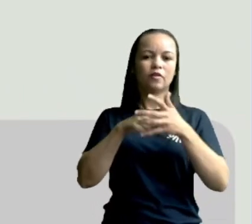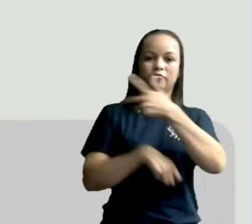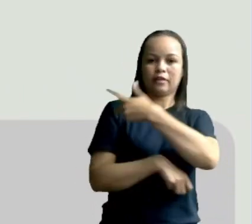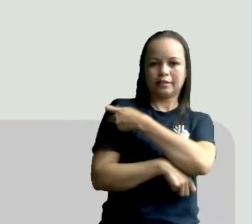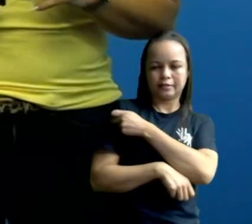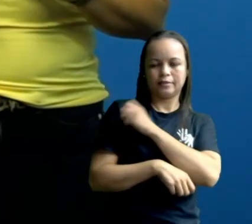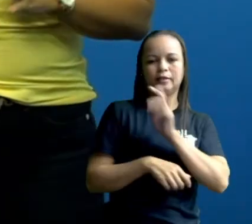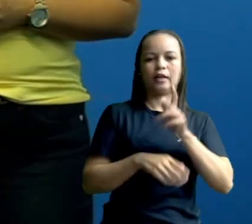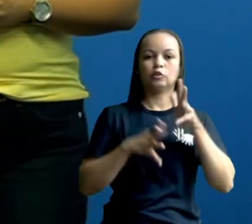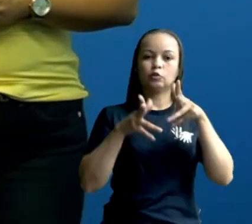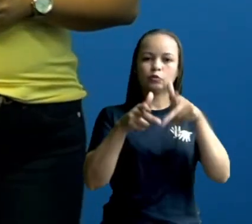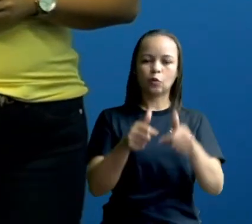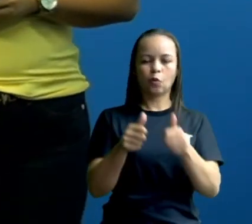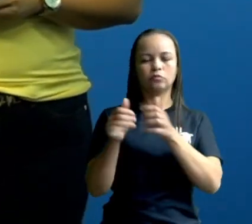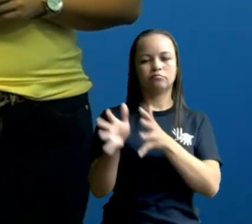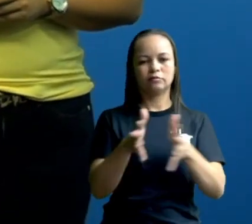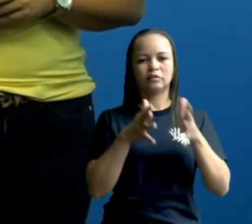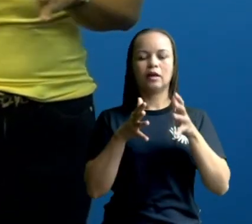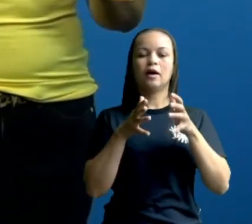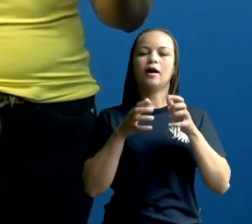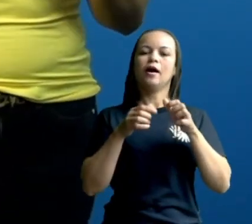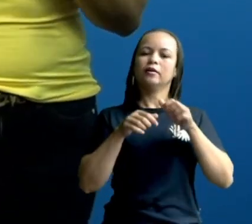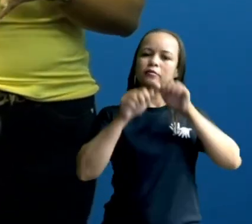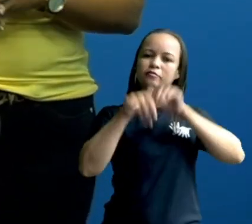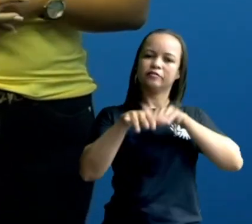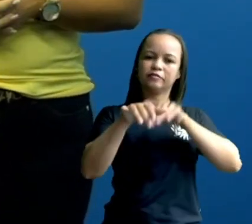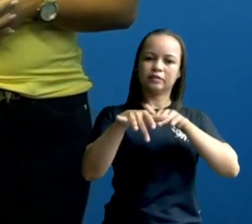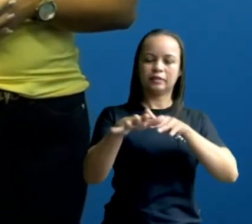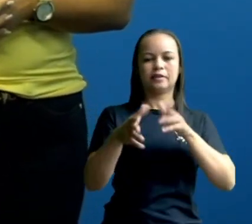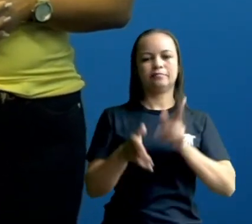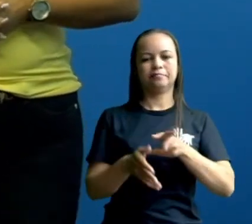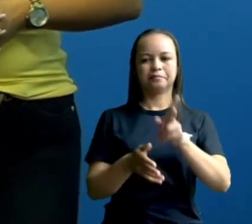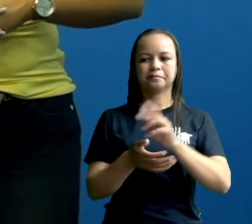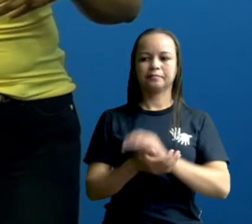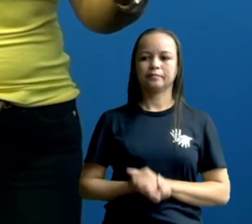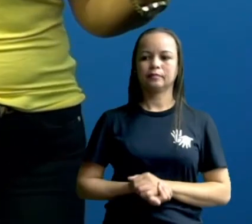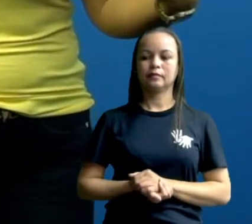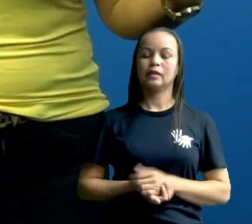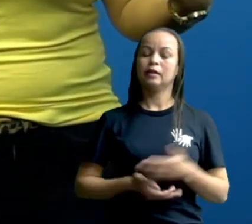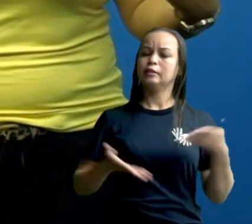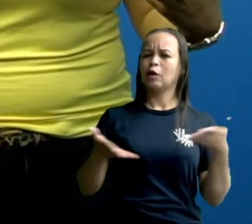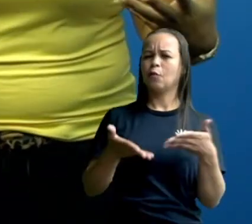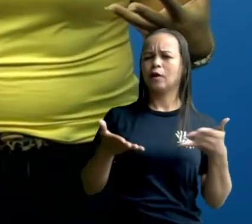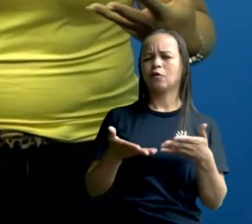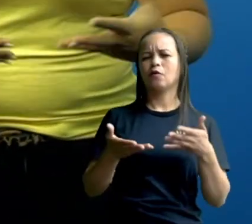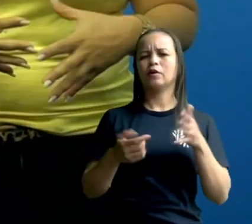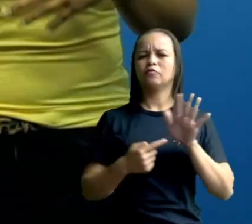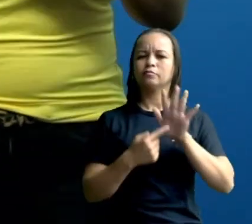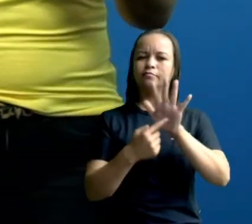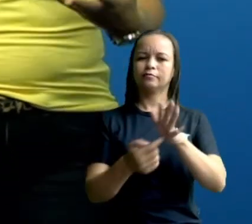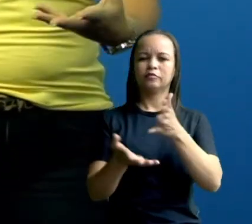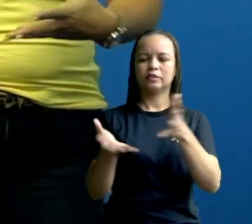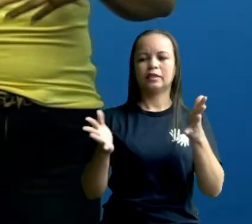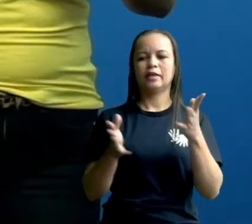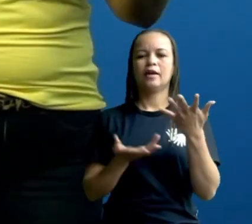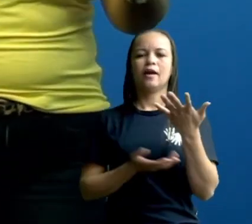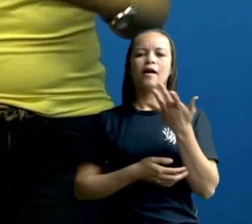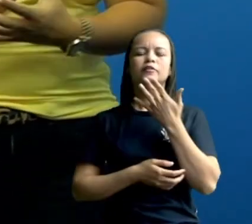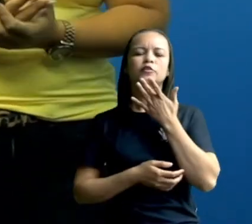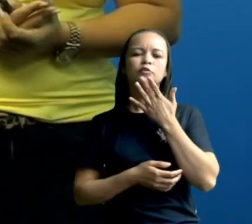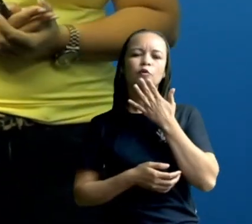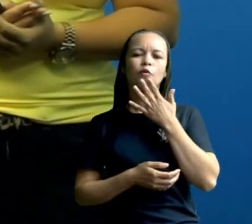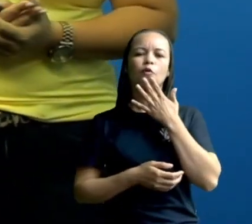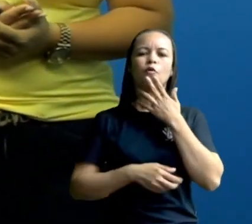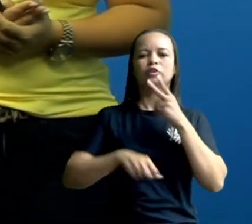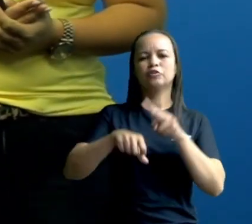Agora eu trouxe para vocês uma história que fala sobre as nossas cores, né? As cores verde, amarela e azul, que são as